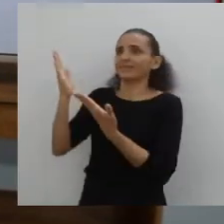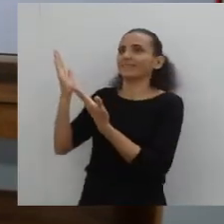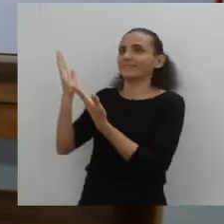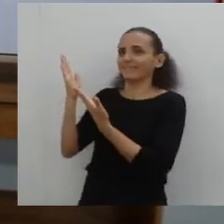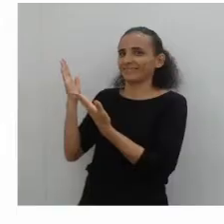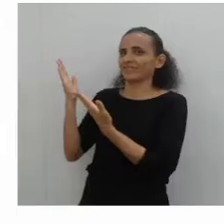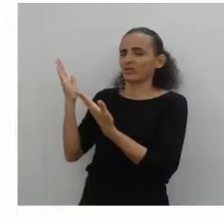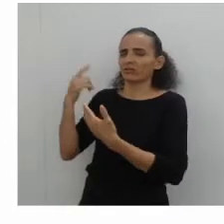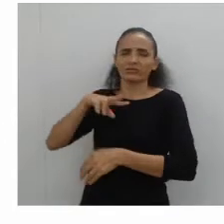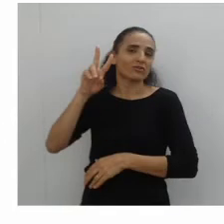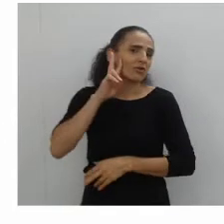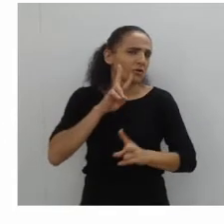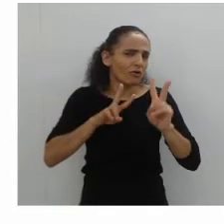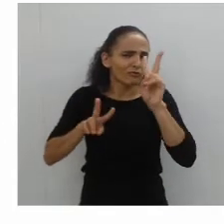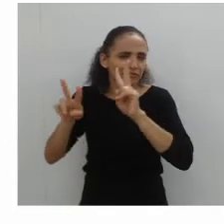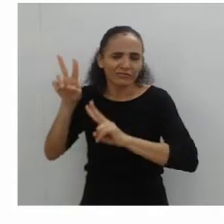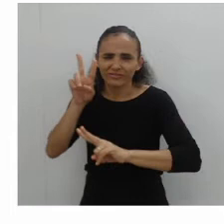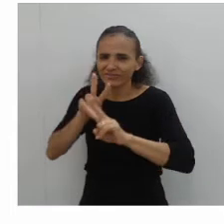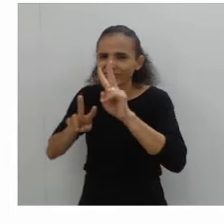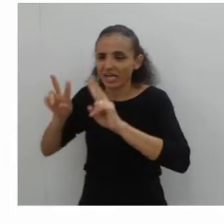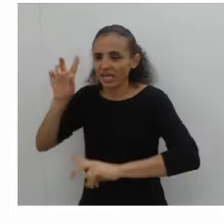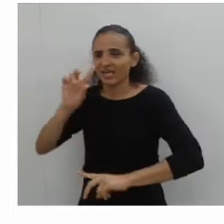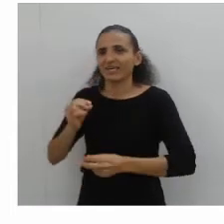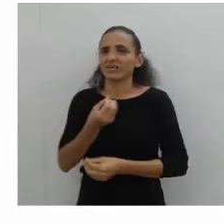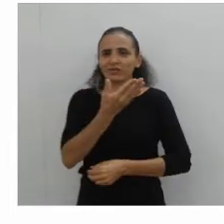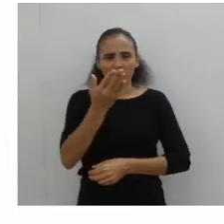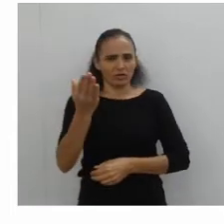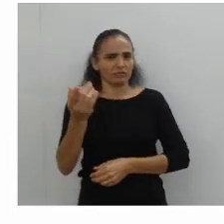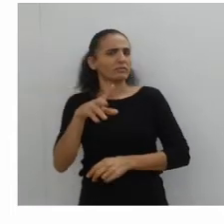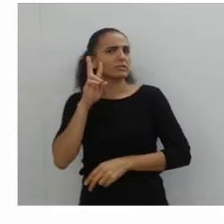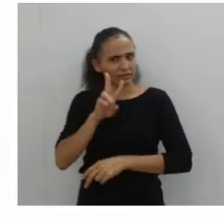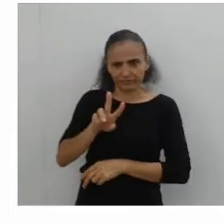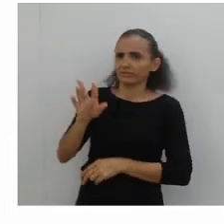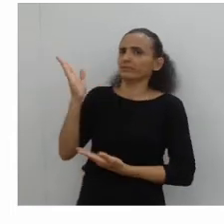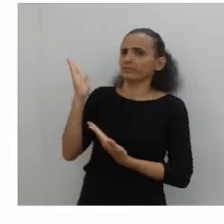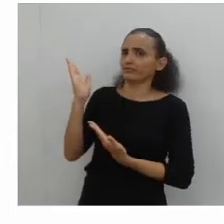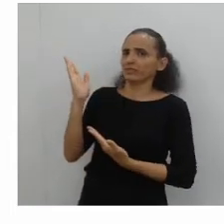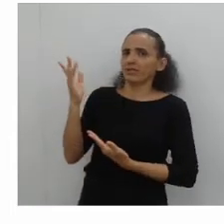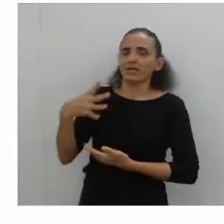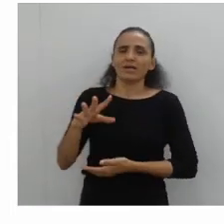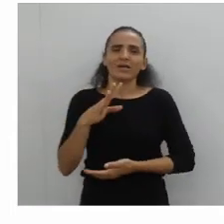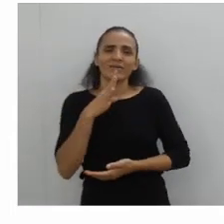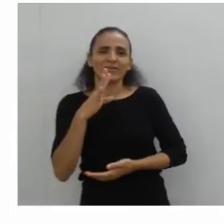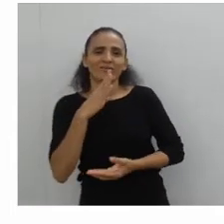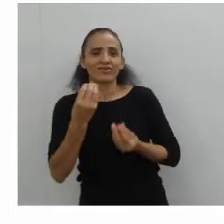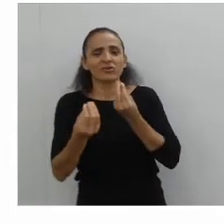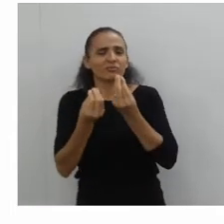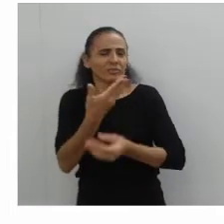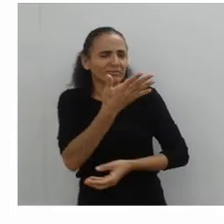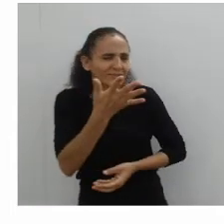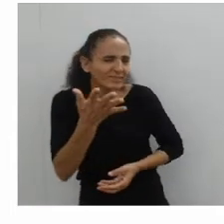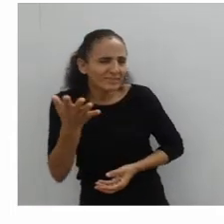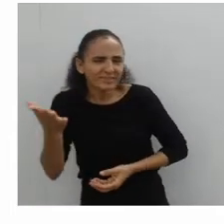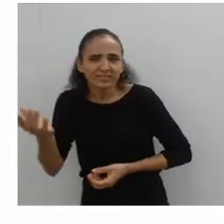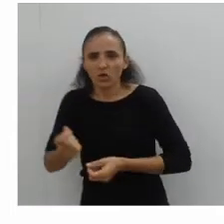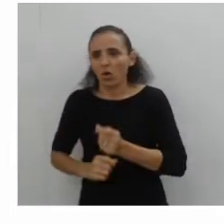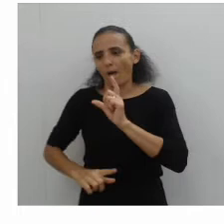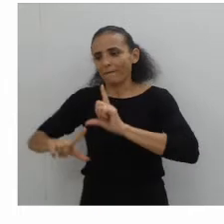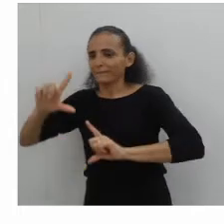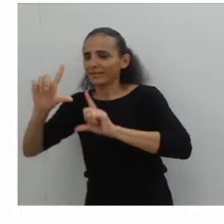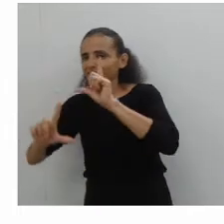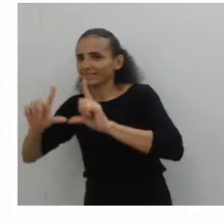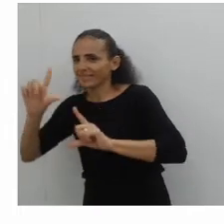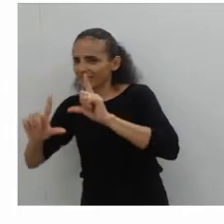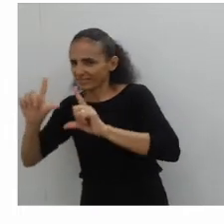verdade, na tua tela. Ele se chama Pedro Cardoso, você tá vendo? Ele também é conhecido como Agostinho Carrara, personagem da